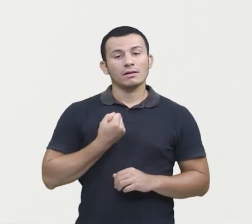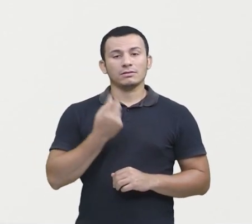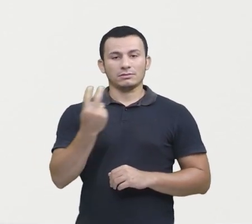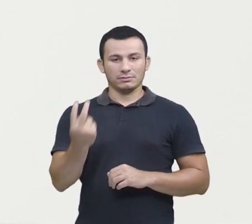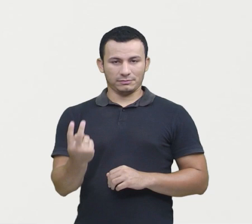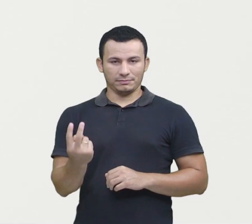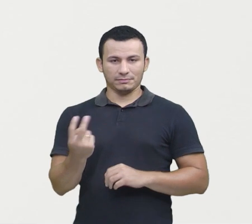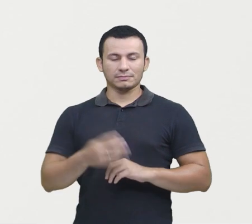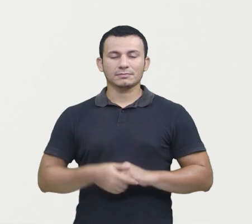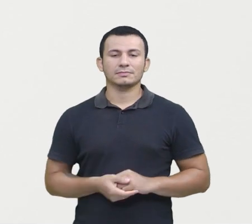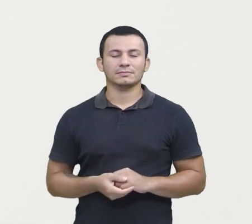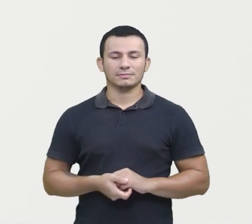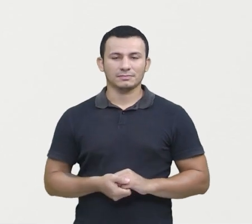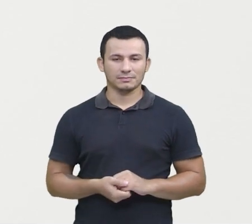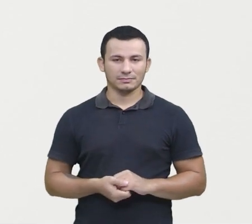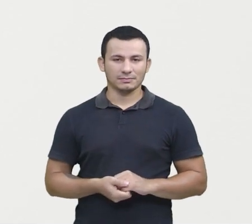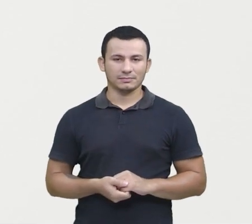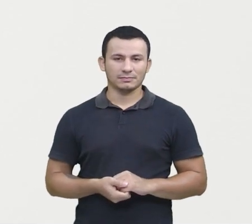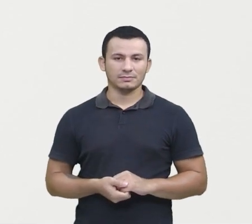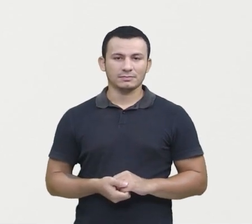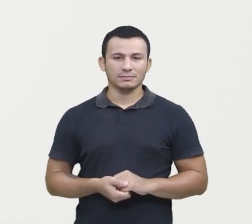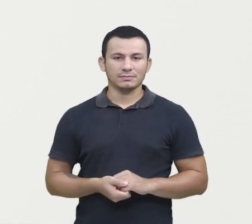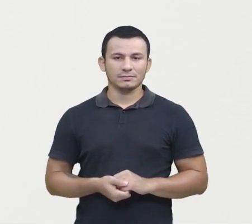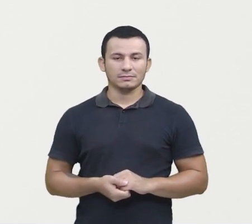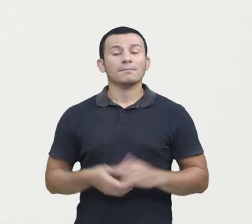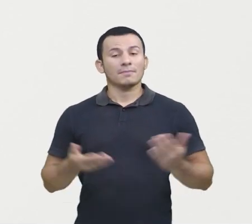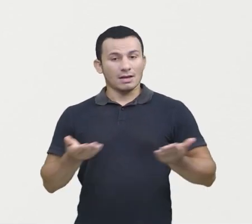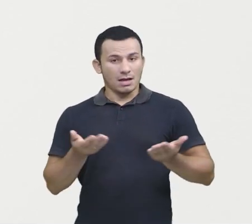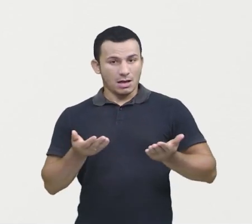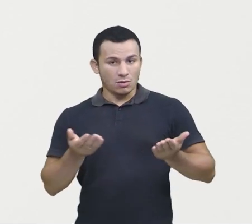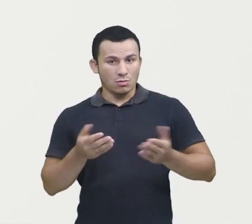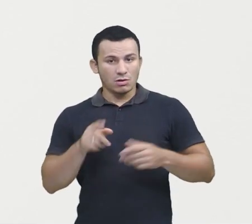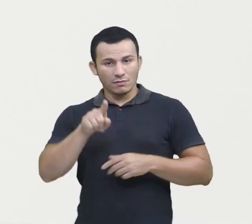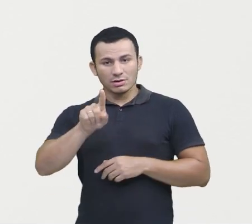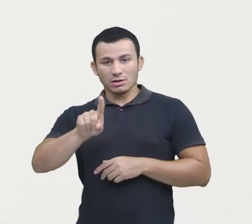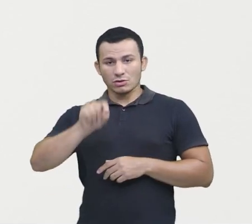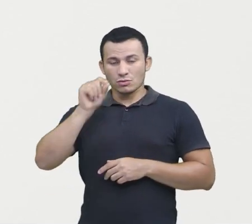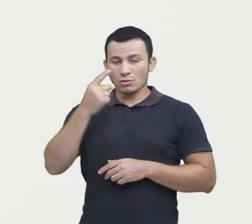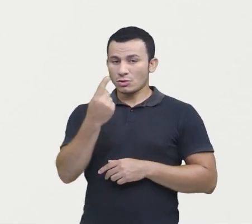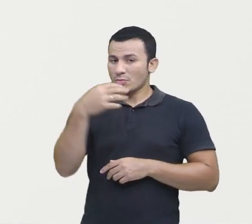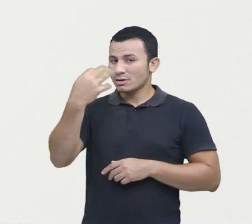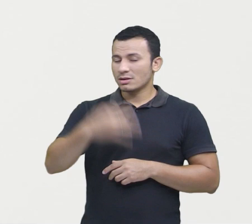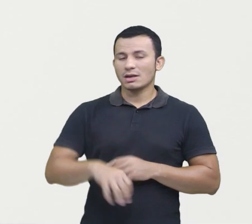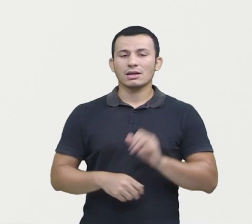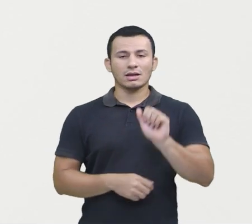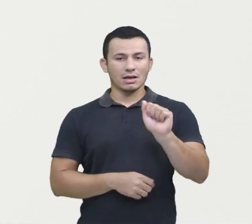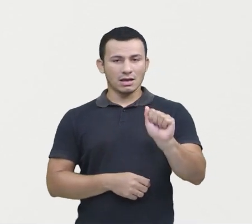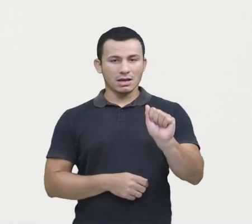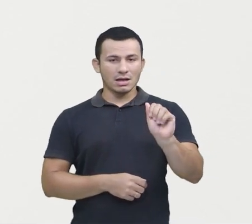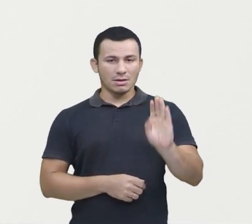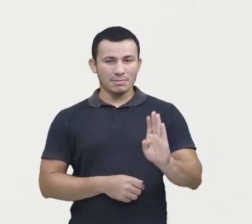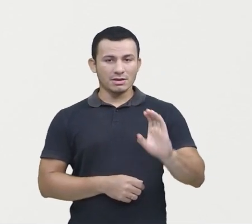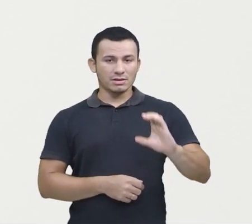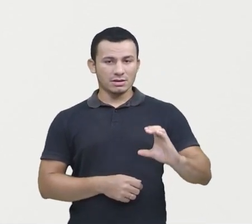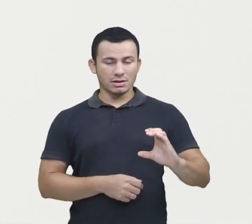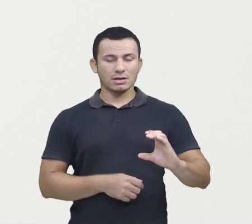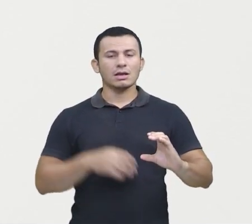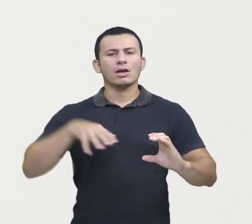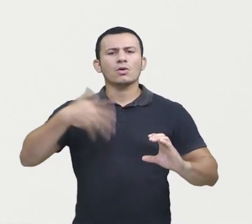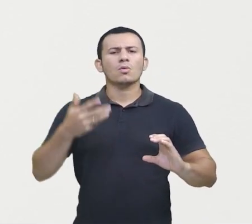desafio número 2. Identifique nas alternativas abaixo qual tema